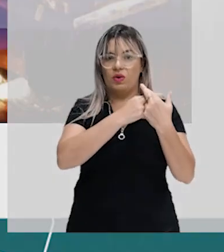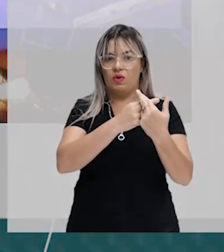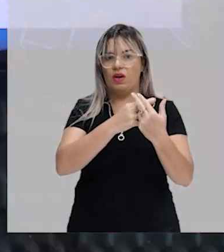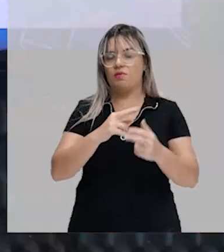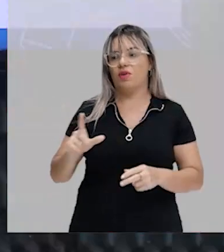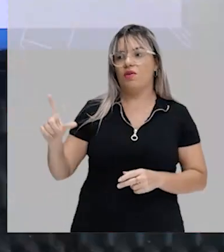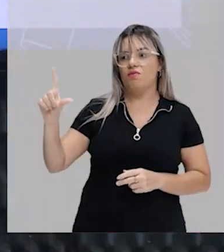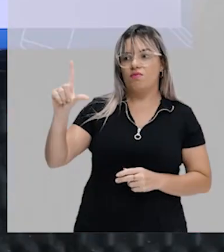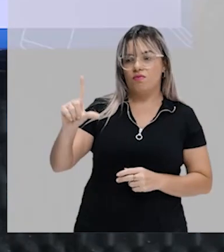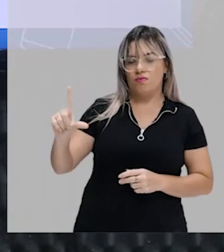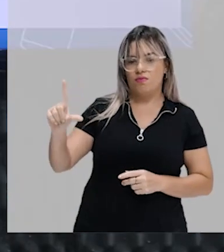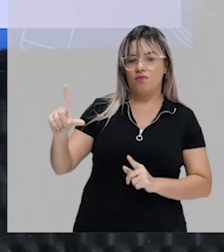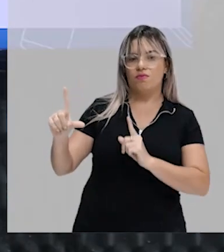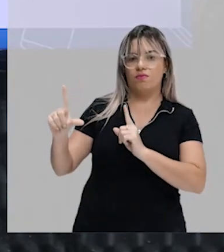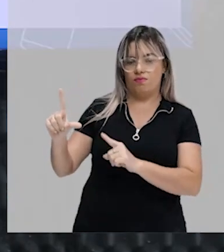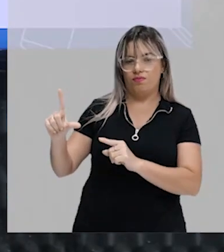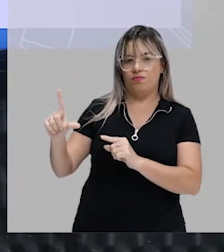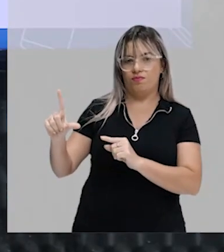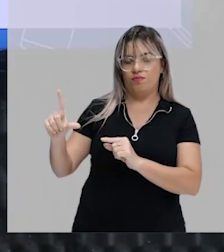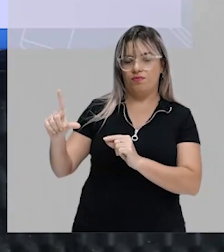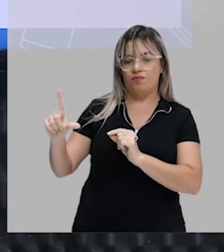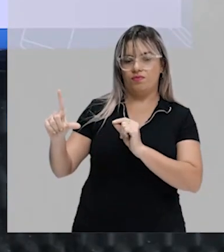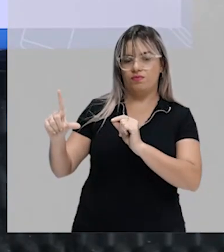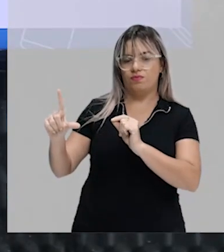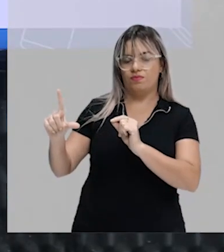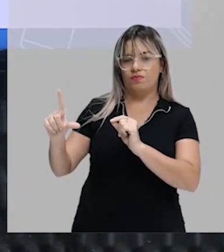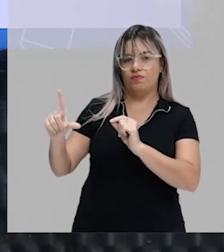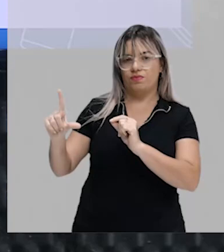literal, né?